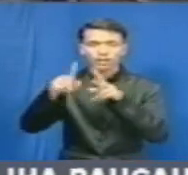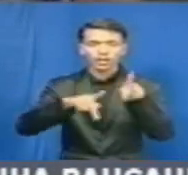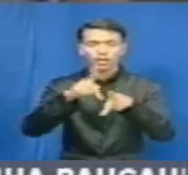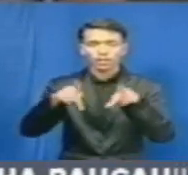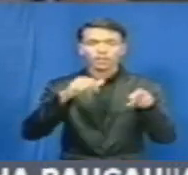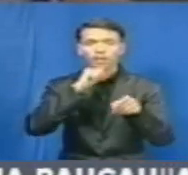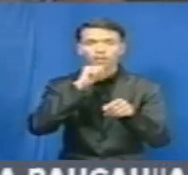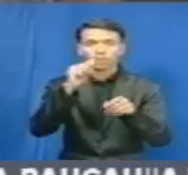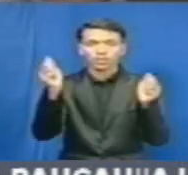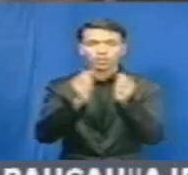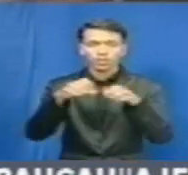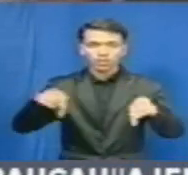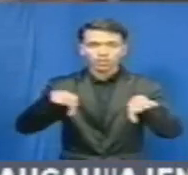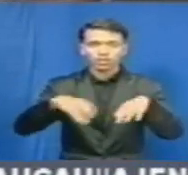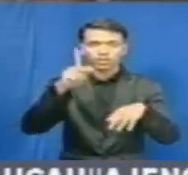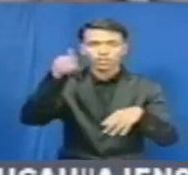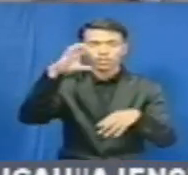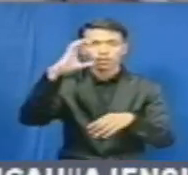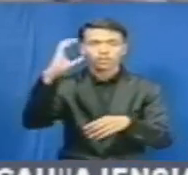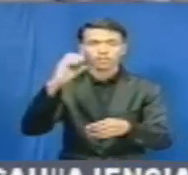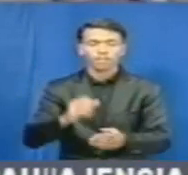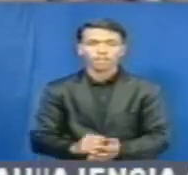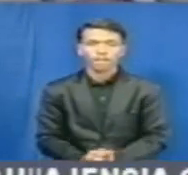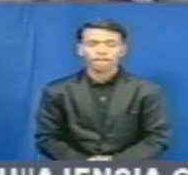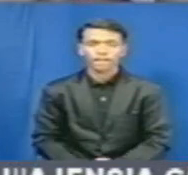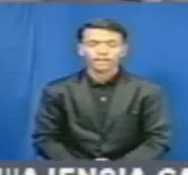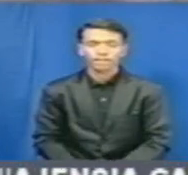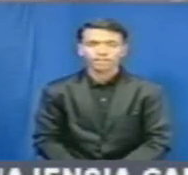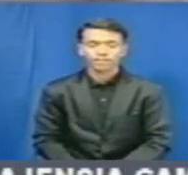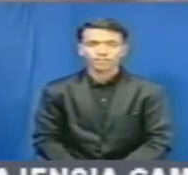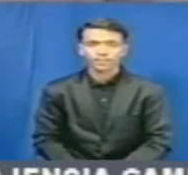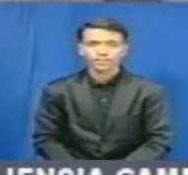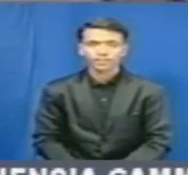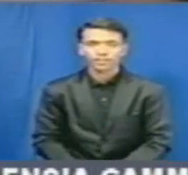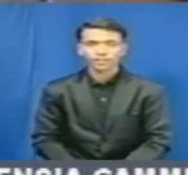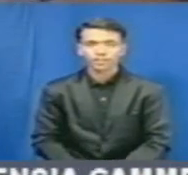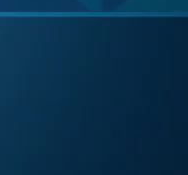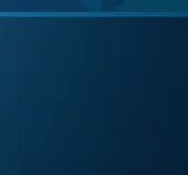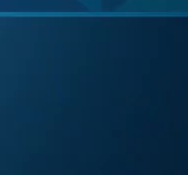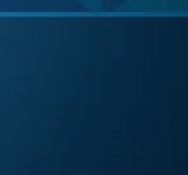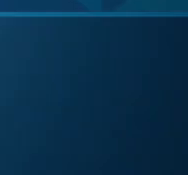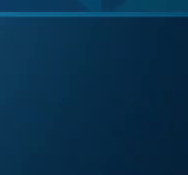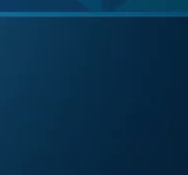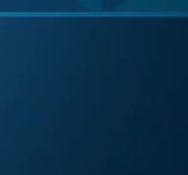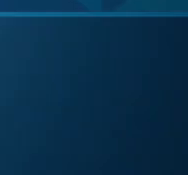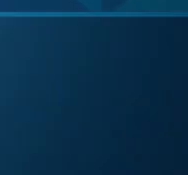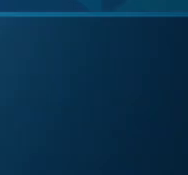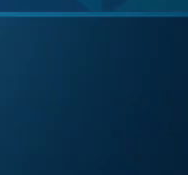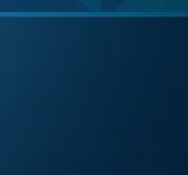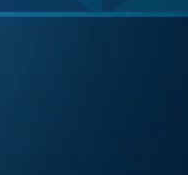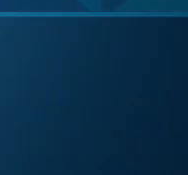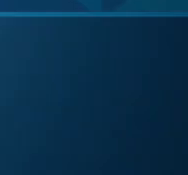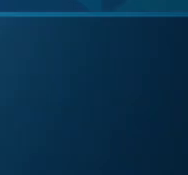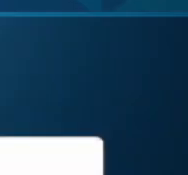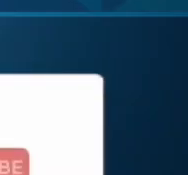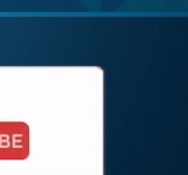o serviço Chamber PC. Ezequiel Freitas, Alvira de Carvalho, RTTL. A tu retang